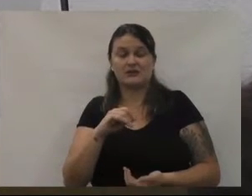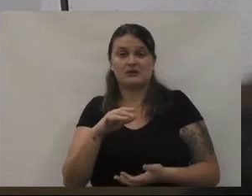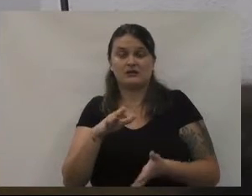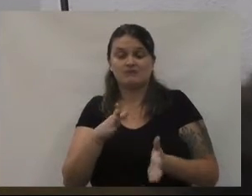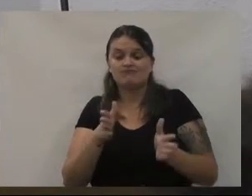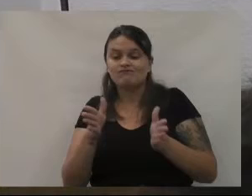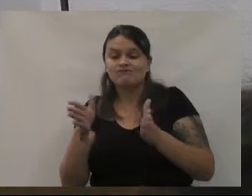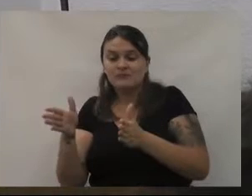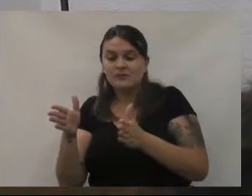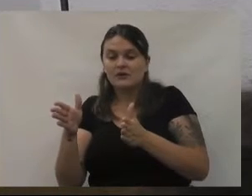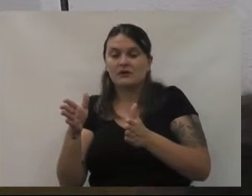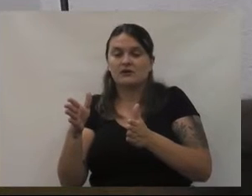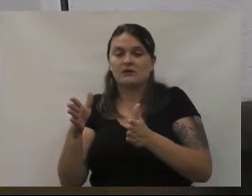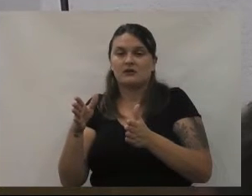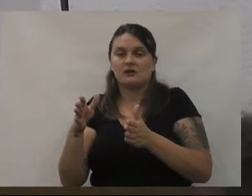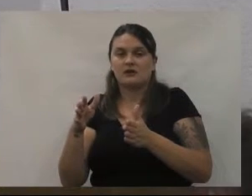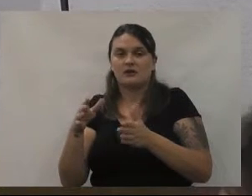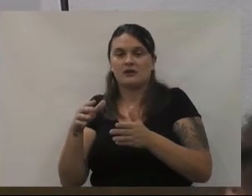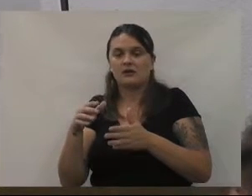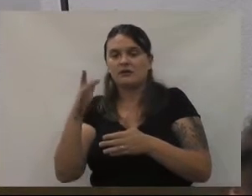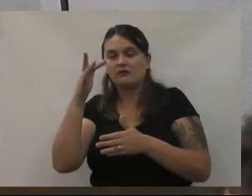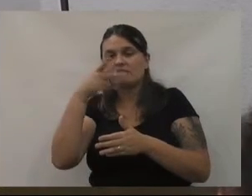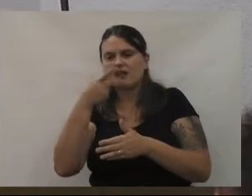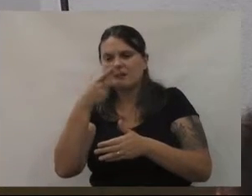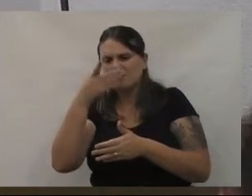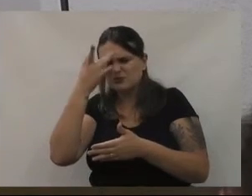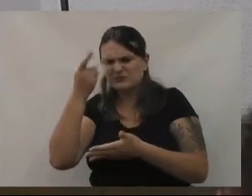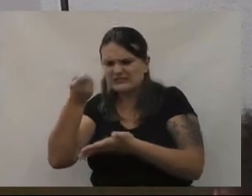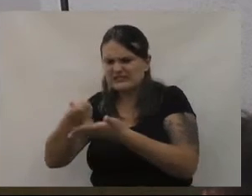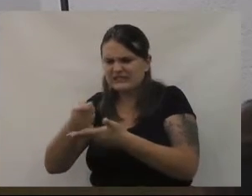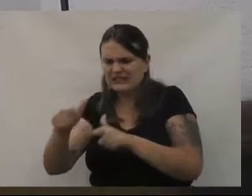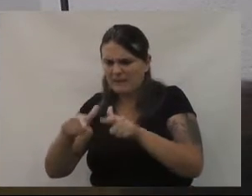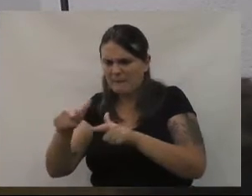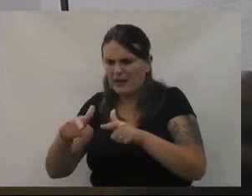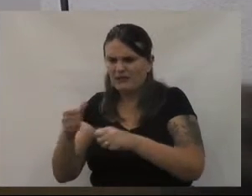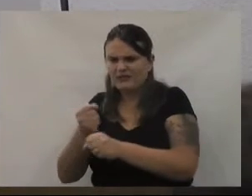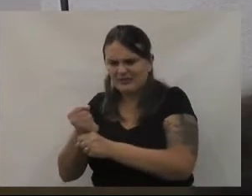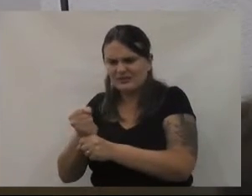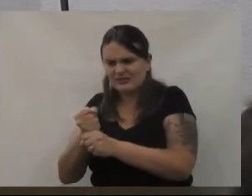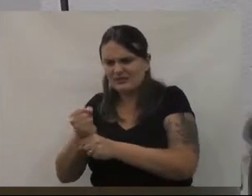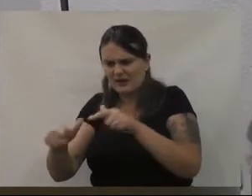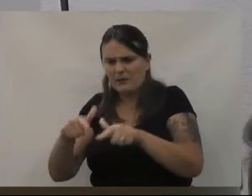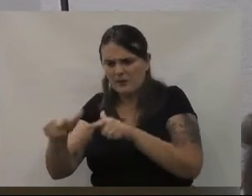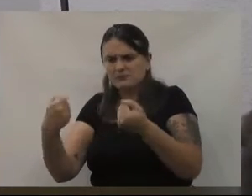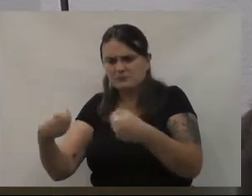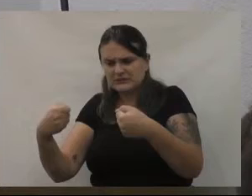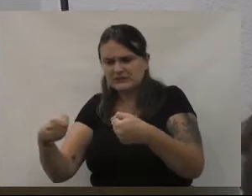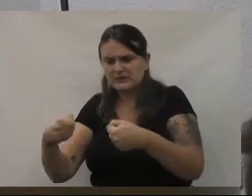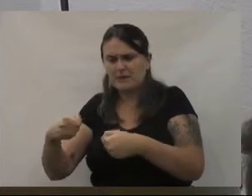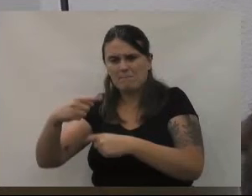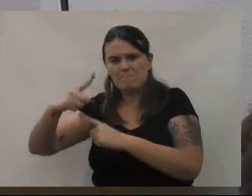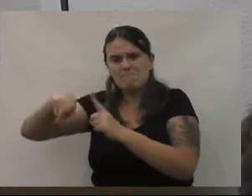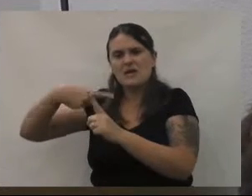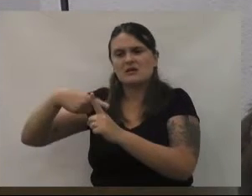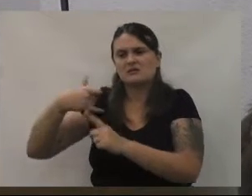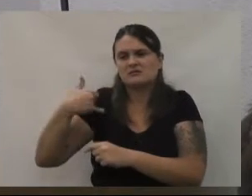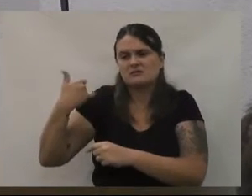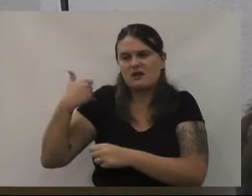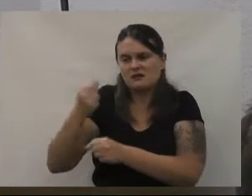lado... nessa condição de você forçar o trabalhador a ficar mais tempo no mercado de trabalho, aumentando a